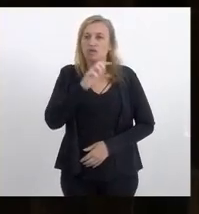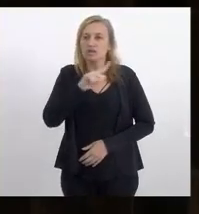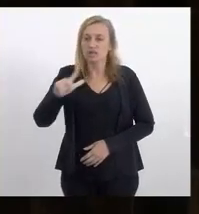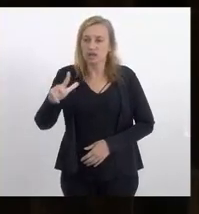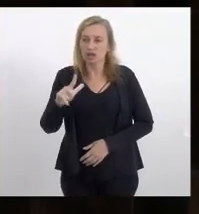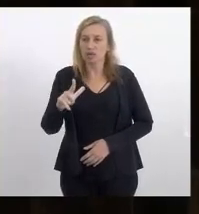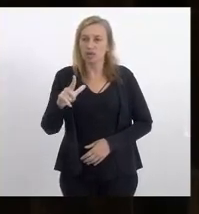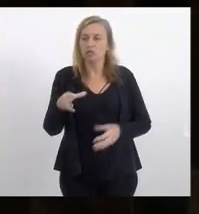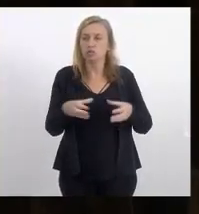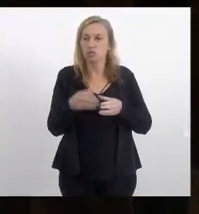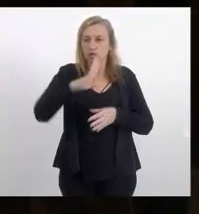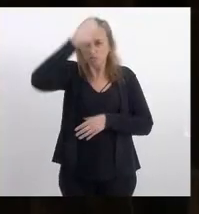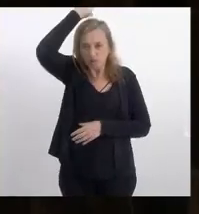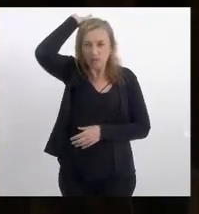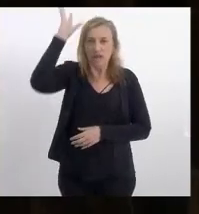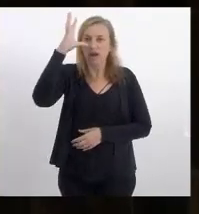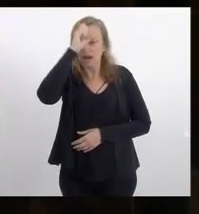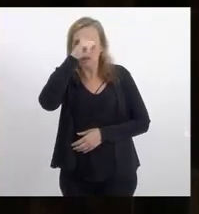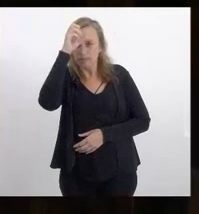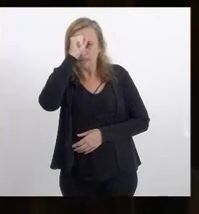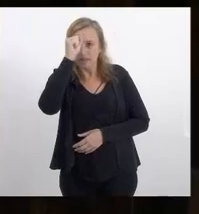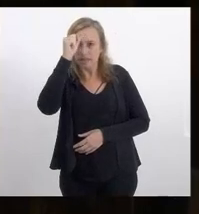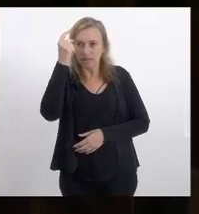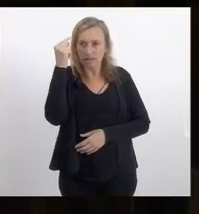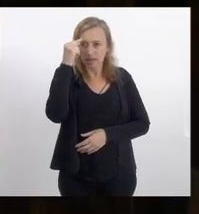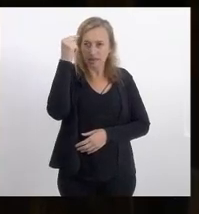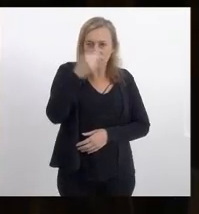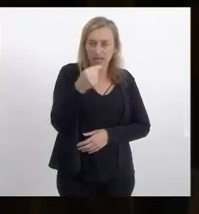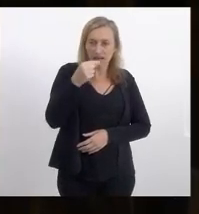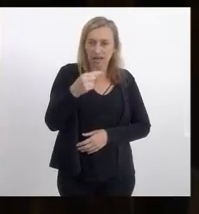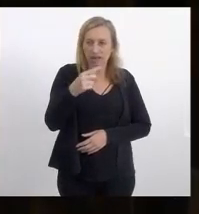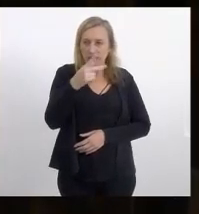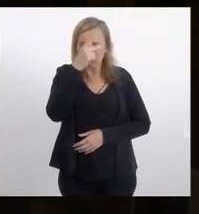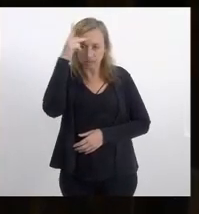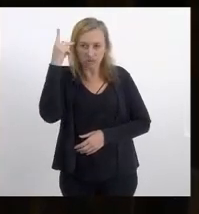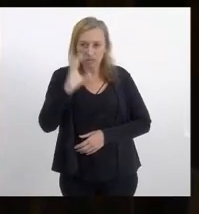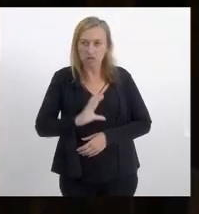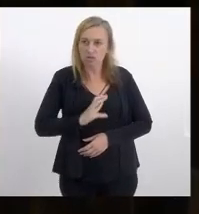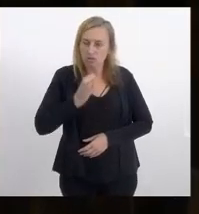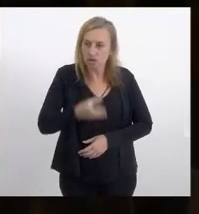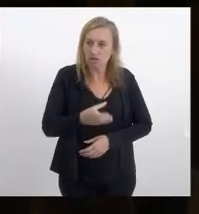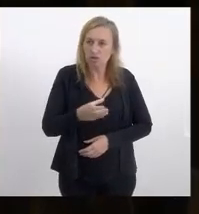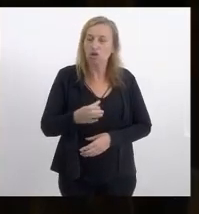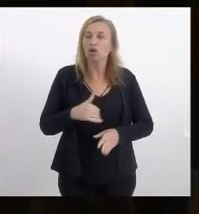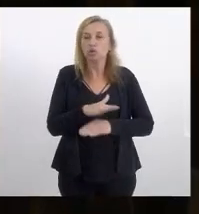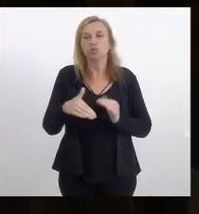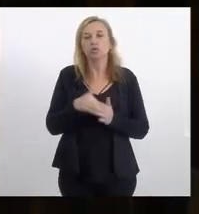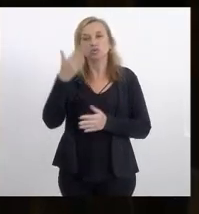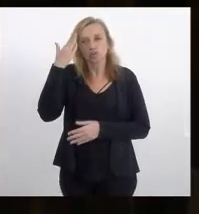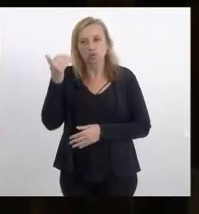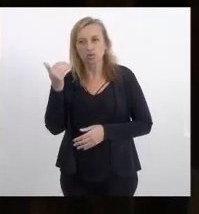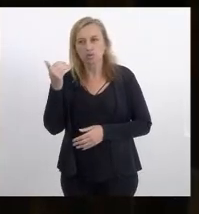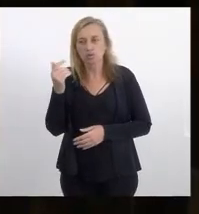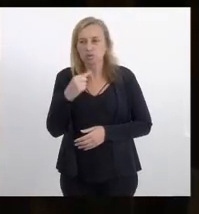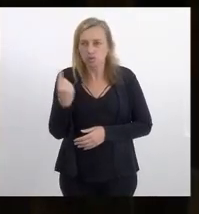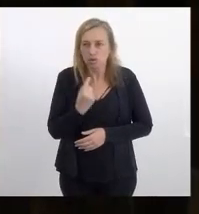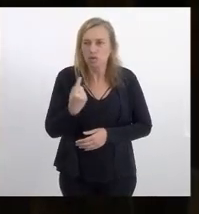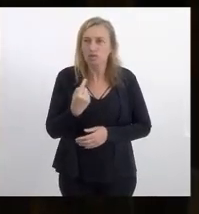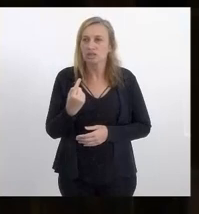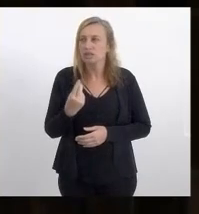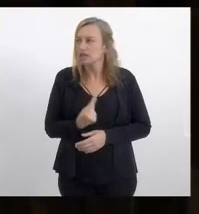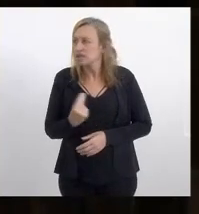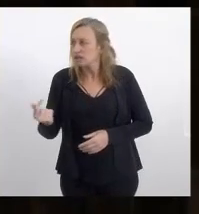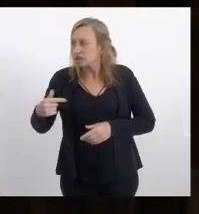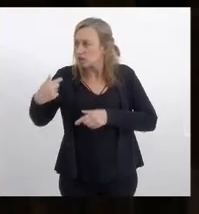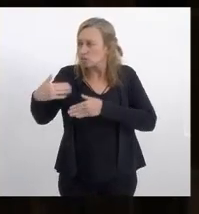de bombeiro aprendem a comandar heróis então todos nós aqueles que saem das suas longas